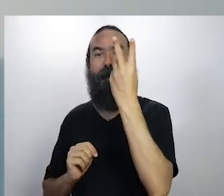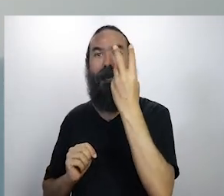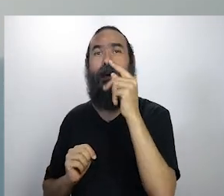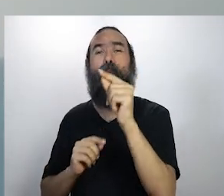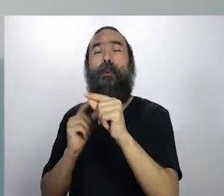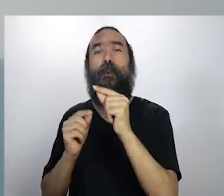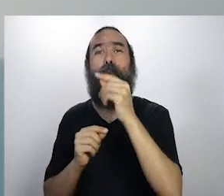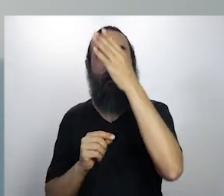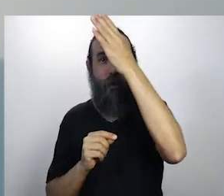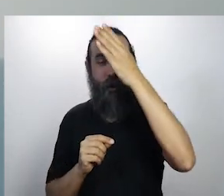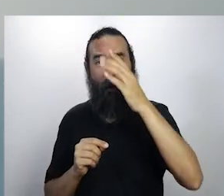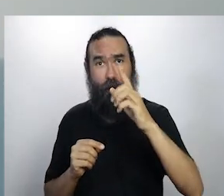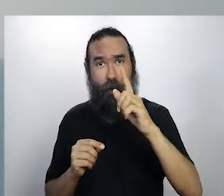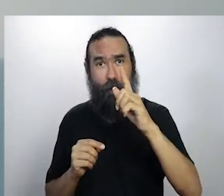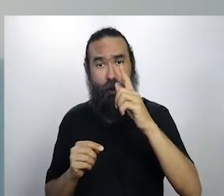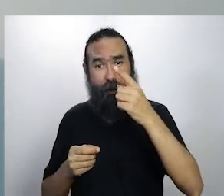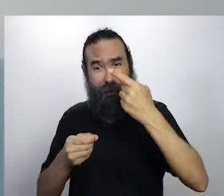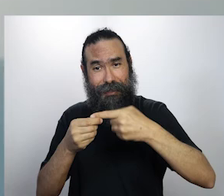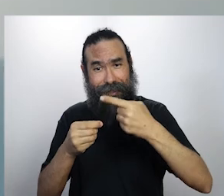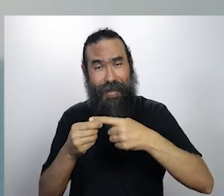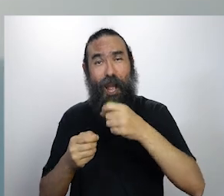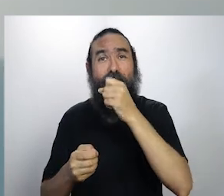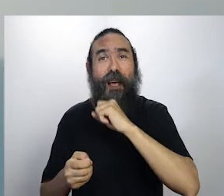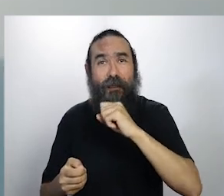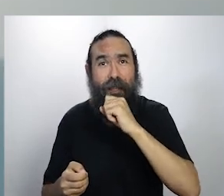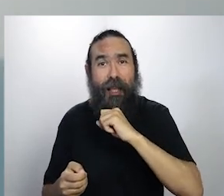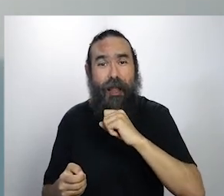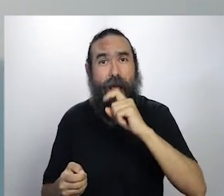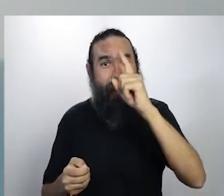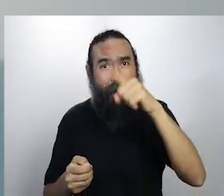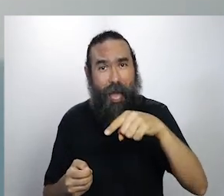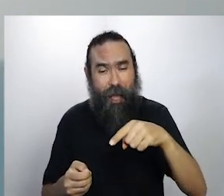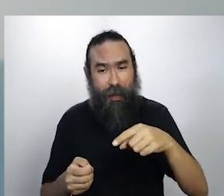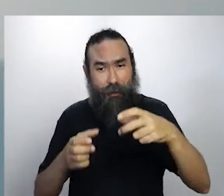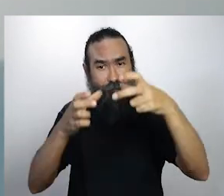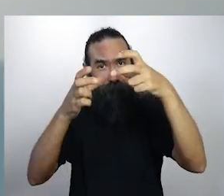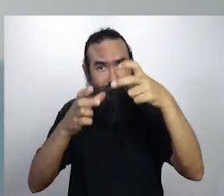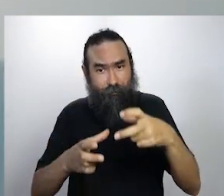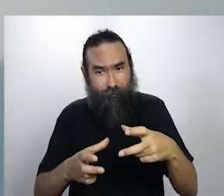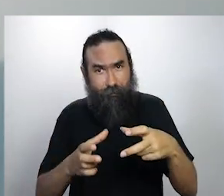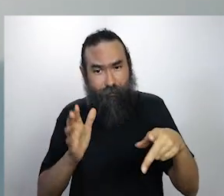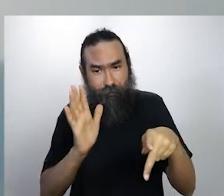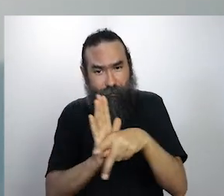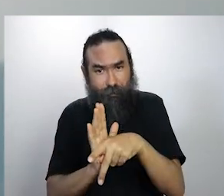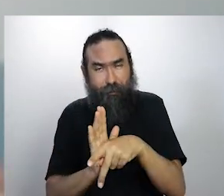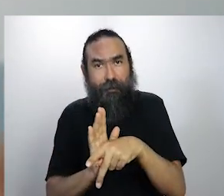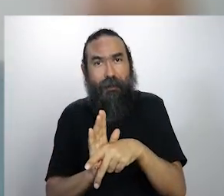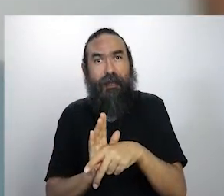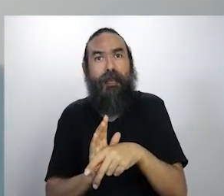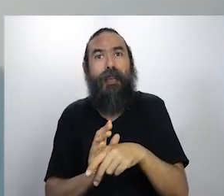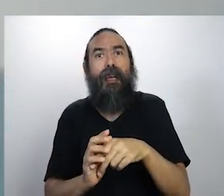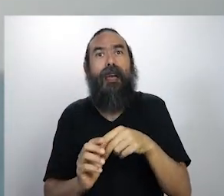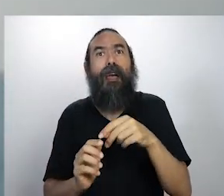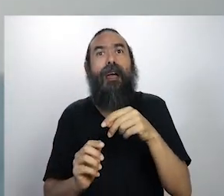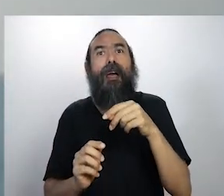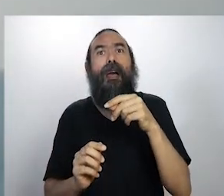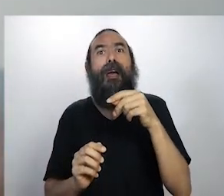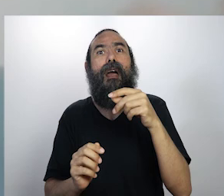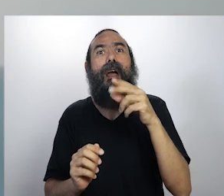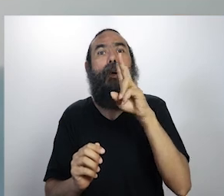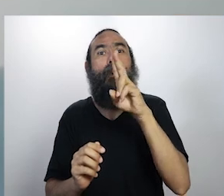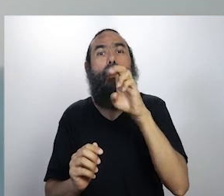de um programa de pós-graduação. E muitas vezes essa definição se dá muito por causa da monumentalidade,